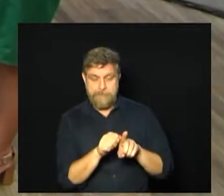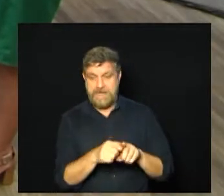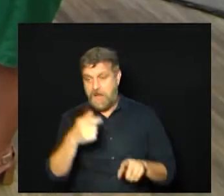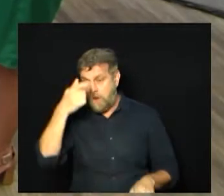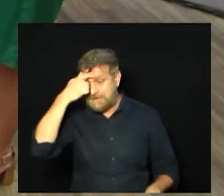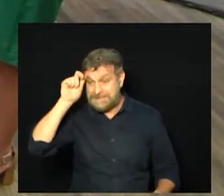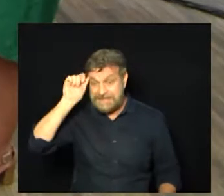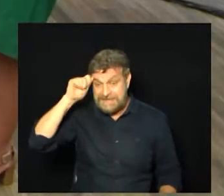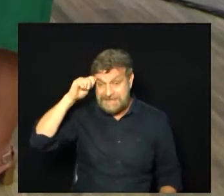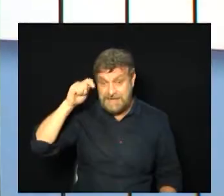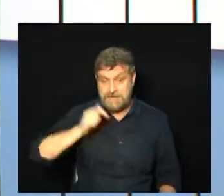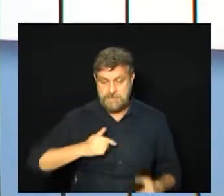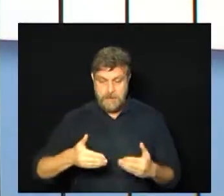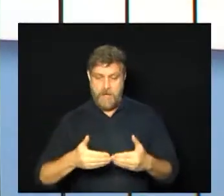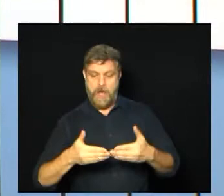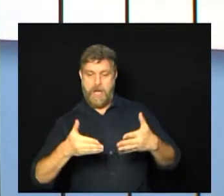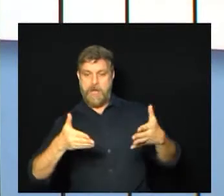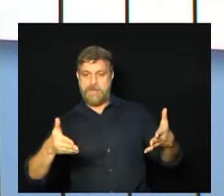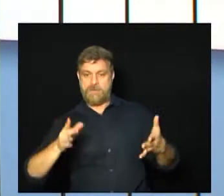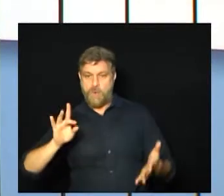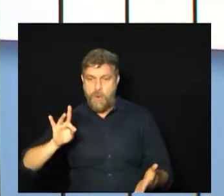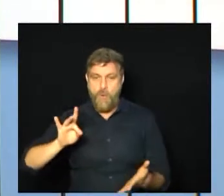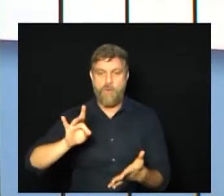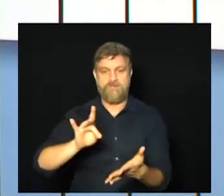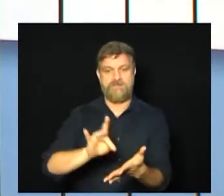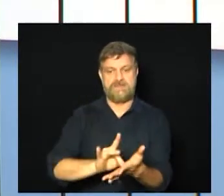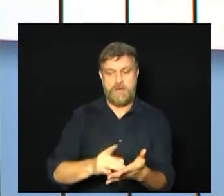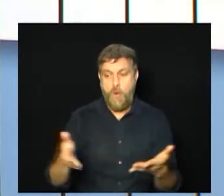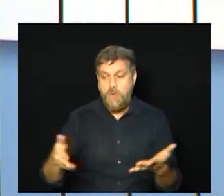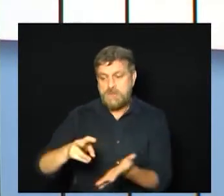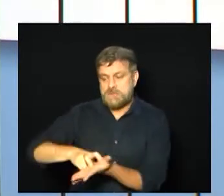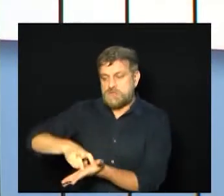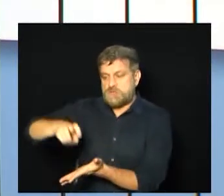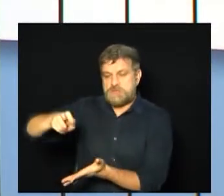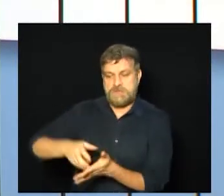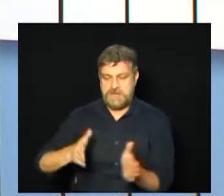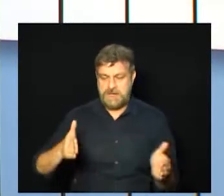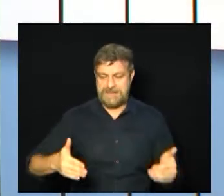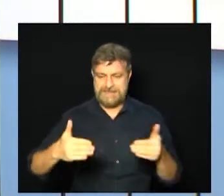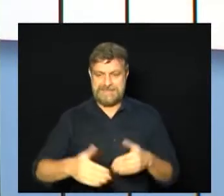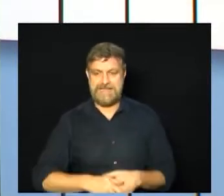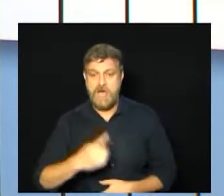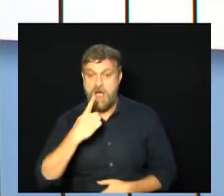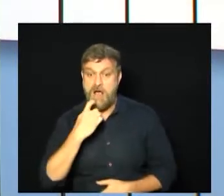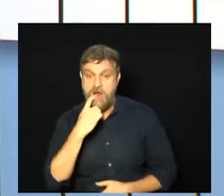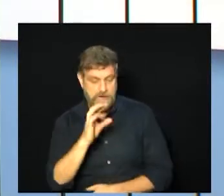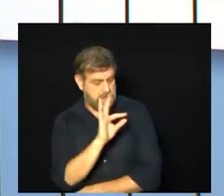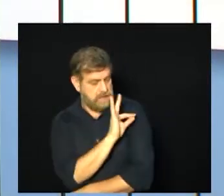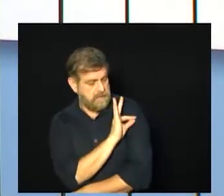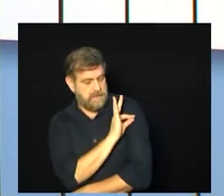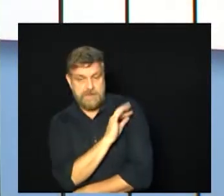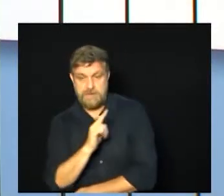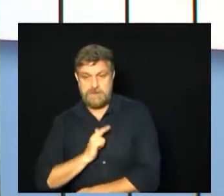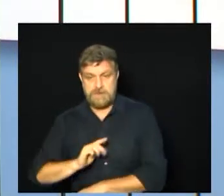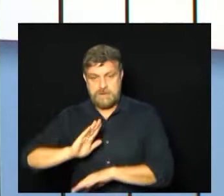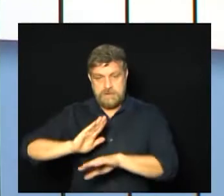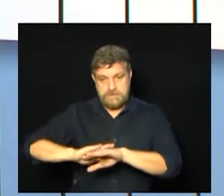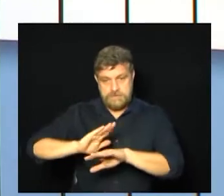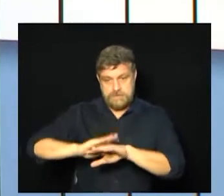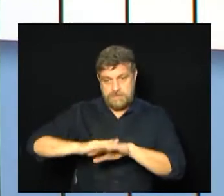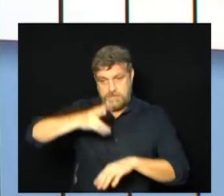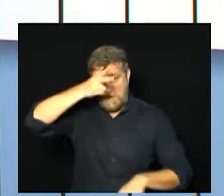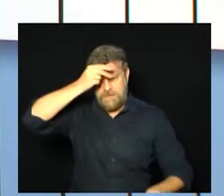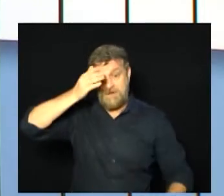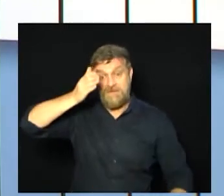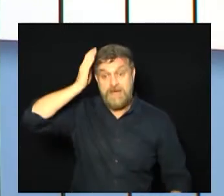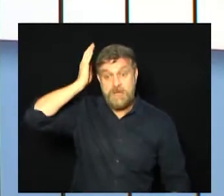Negra a gente teve uma abertura oficial hoje de manhã lá no Salão Vermelho da Prefeitura, que foi feita pelo prefeito